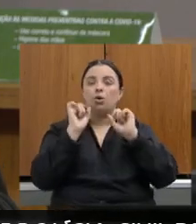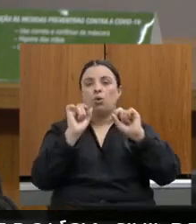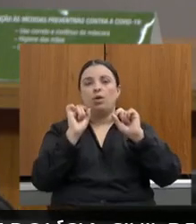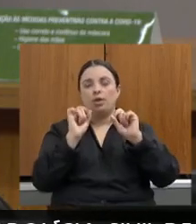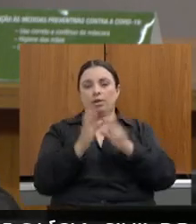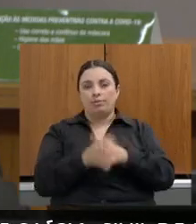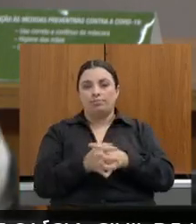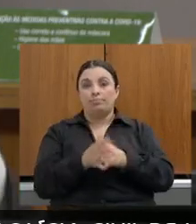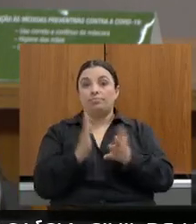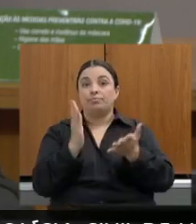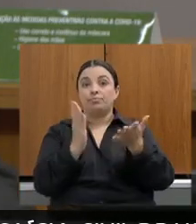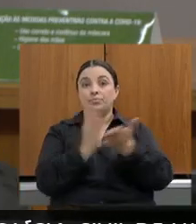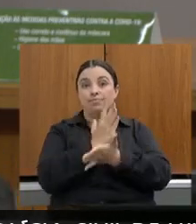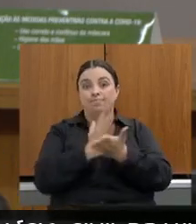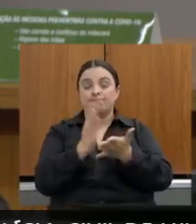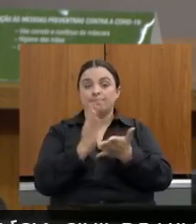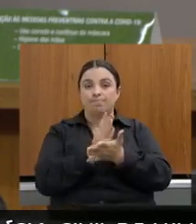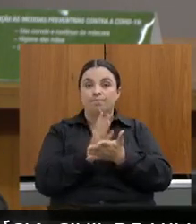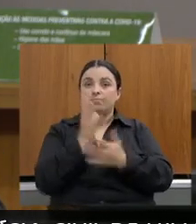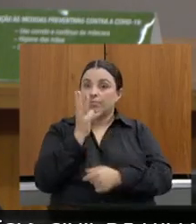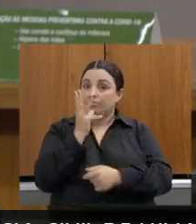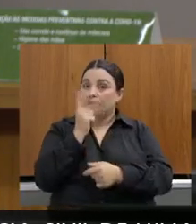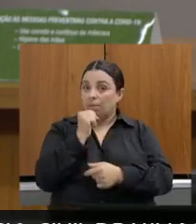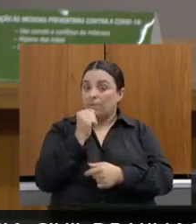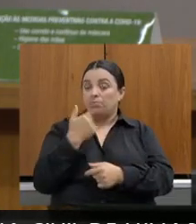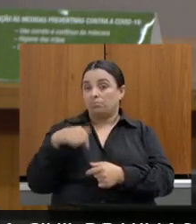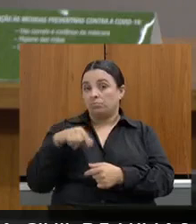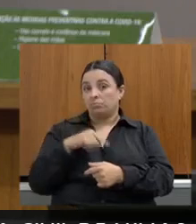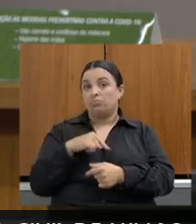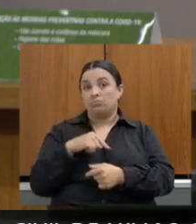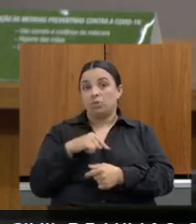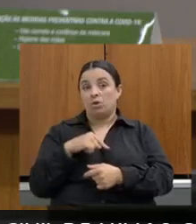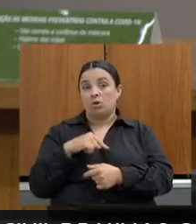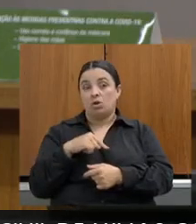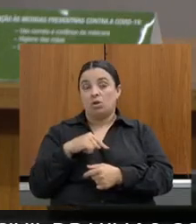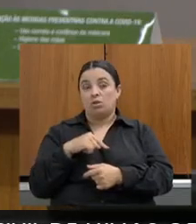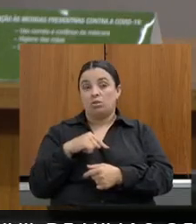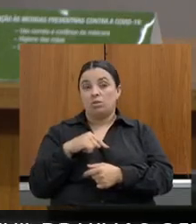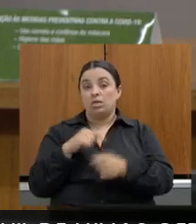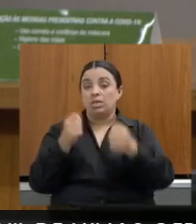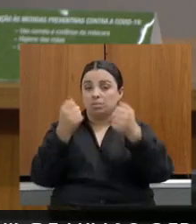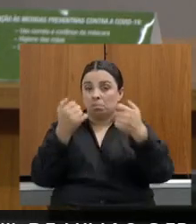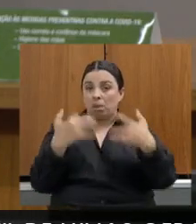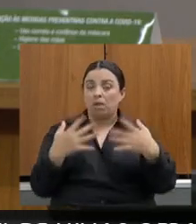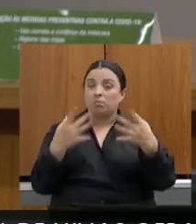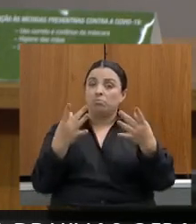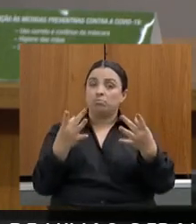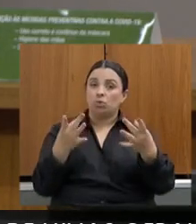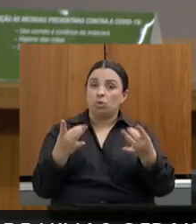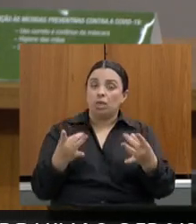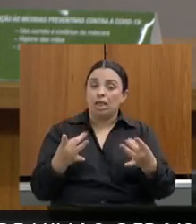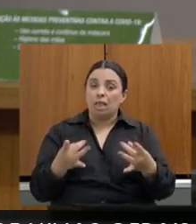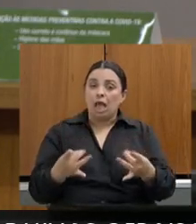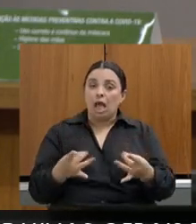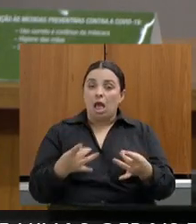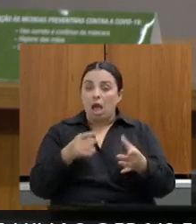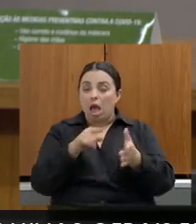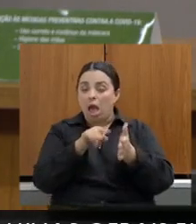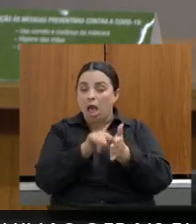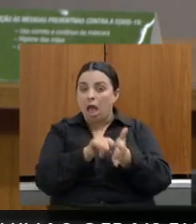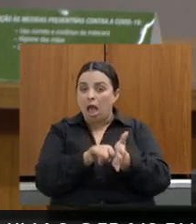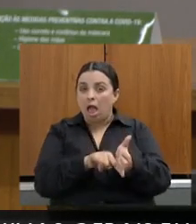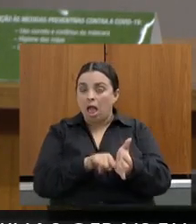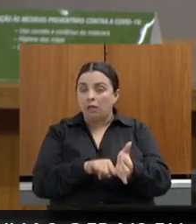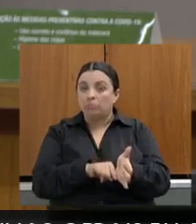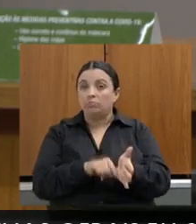algumas demora nos ossos inclusive fomos entramos nos detalhes é né para saber o que que de fato